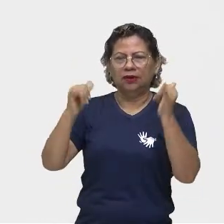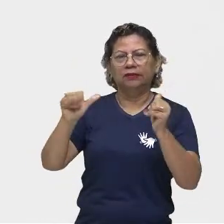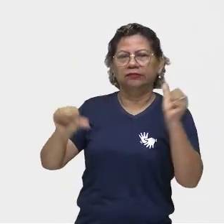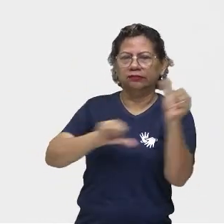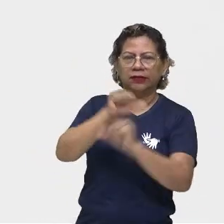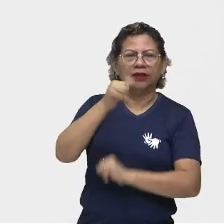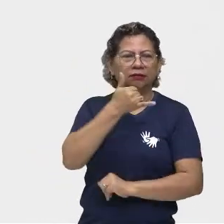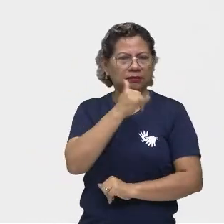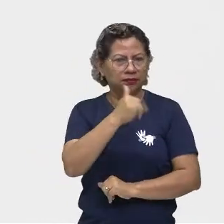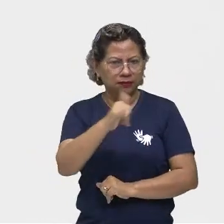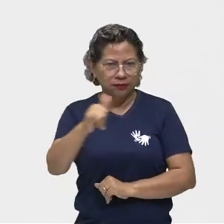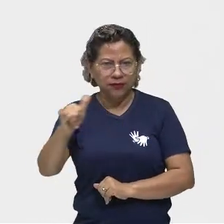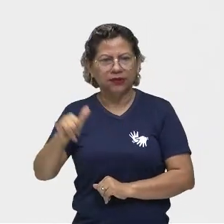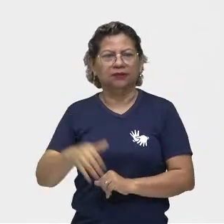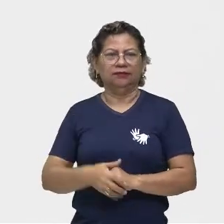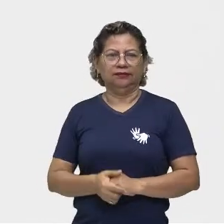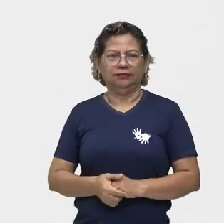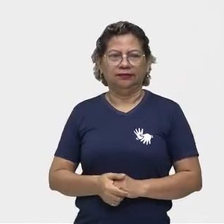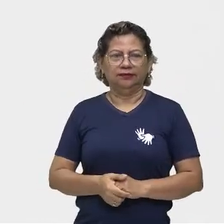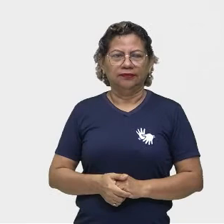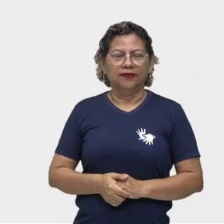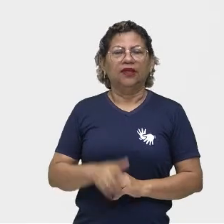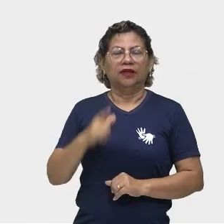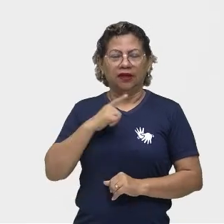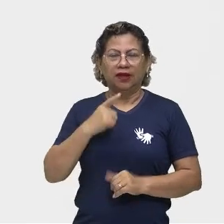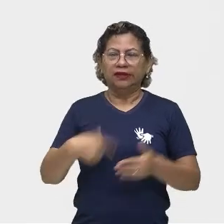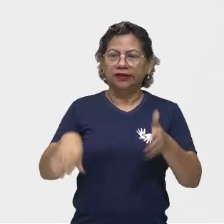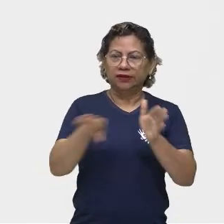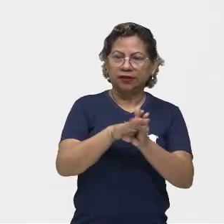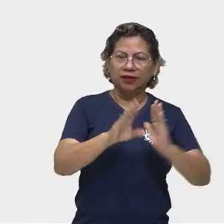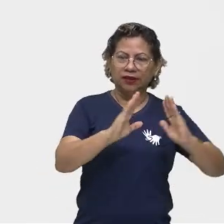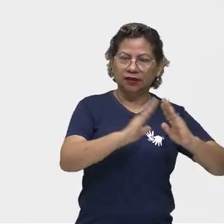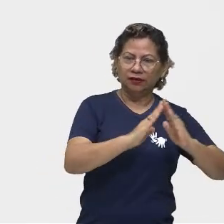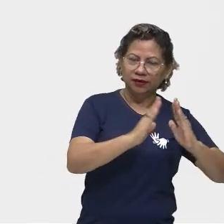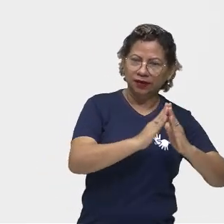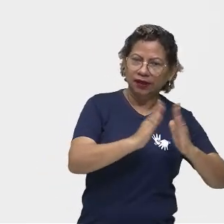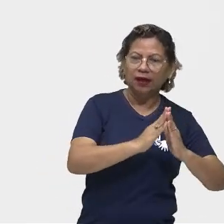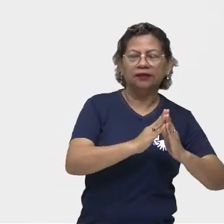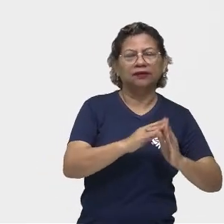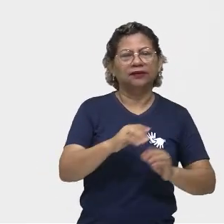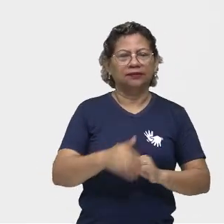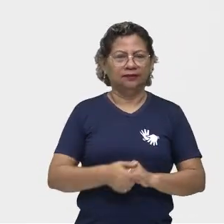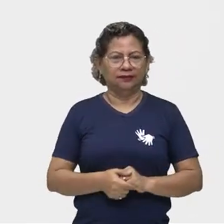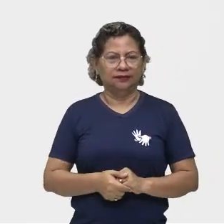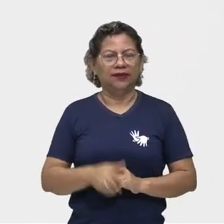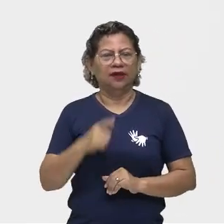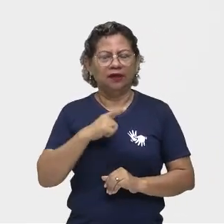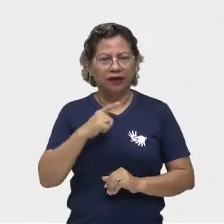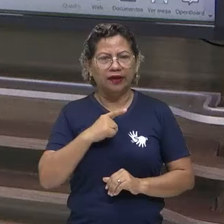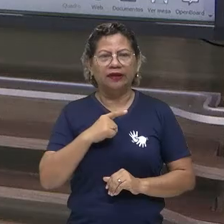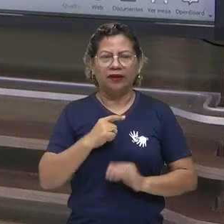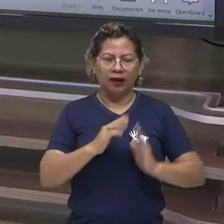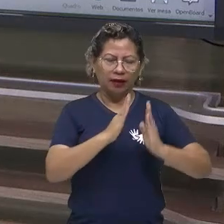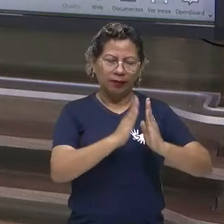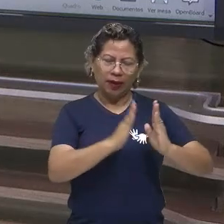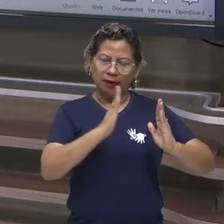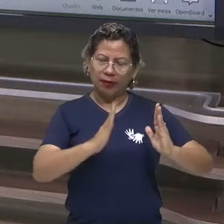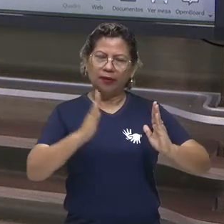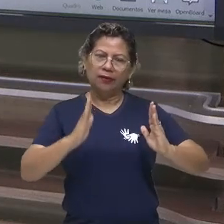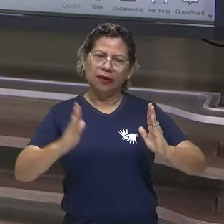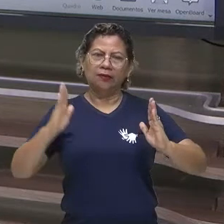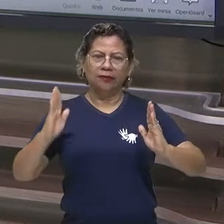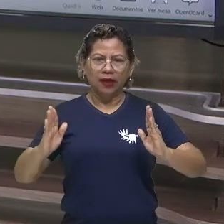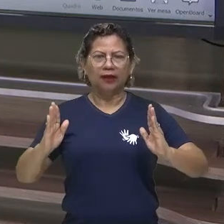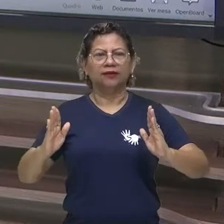energia elétrica. Essa energia aí, ó, que chega na nossa casa, né? Então existe aí todo um processo nessas